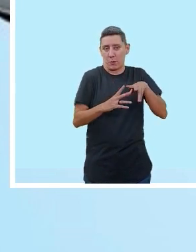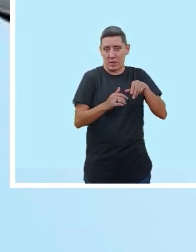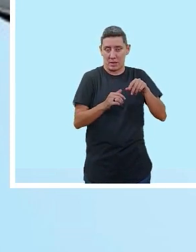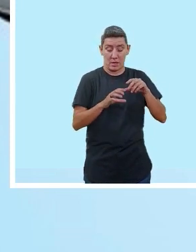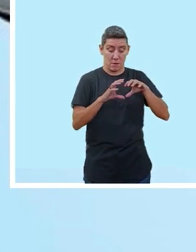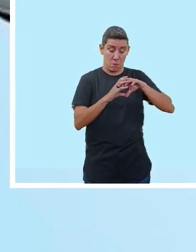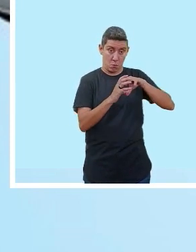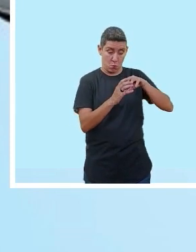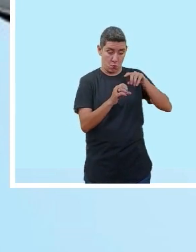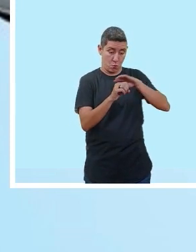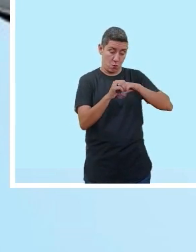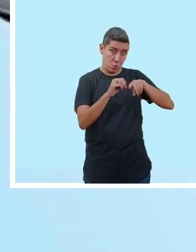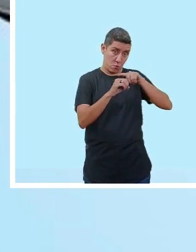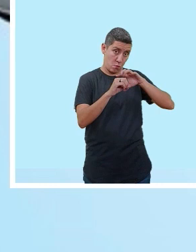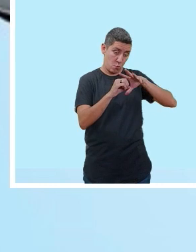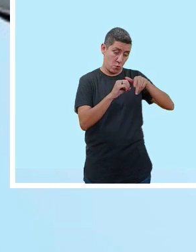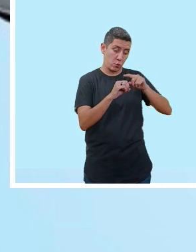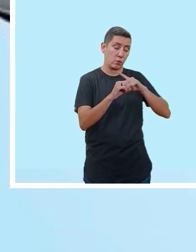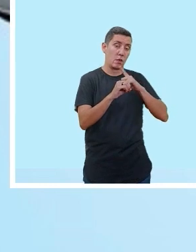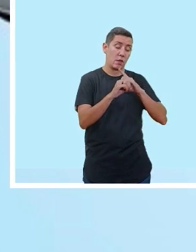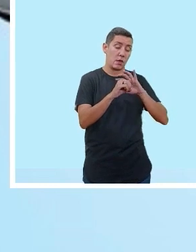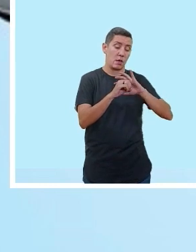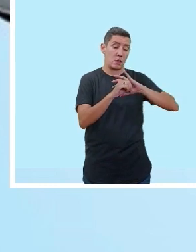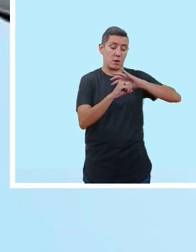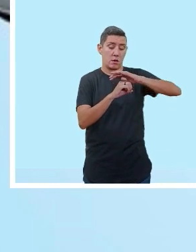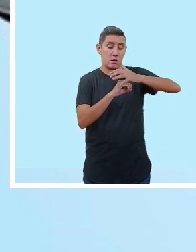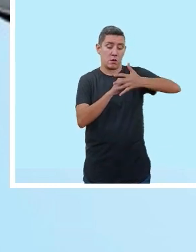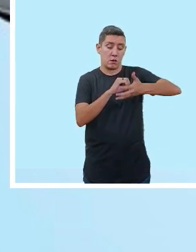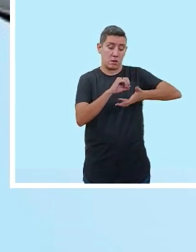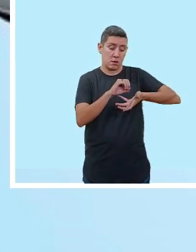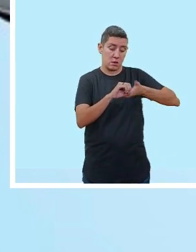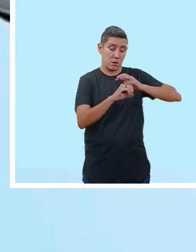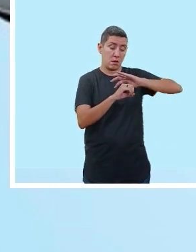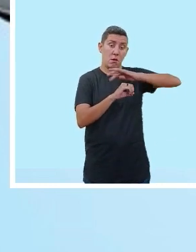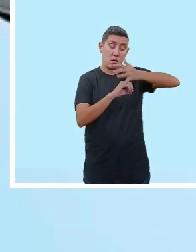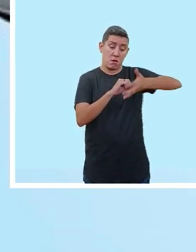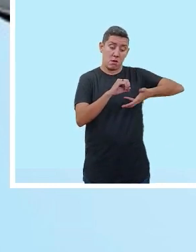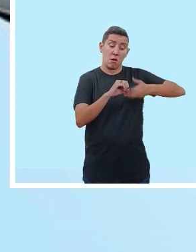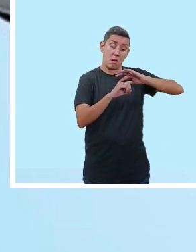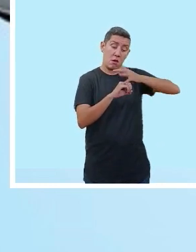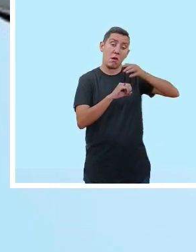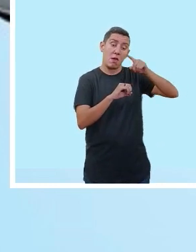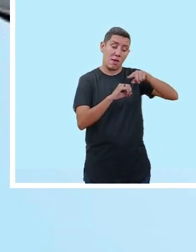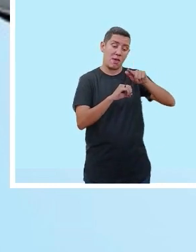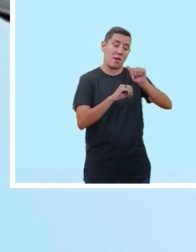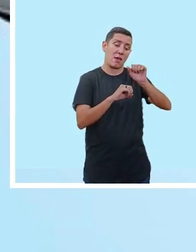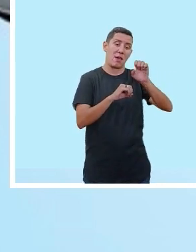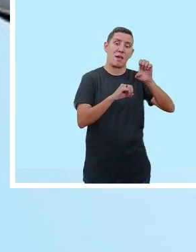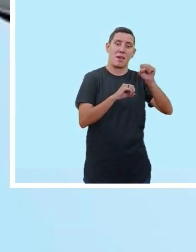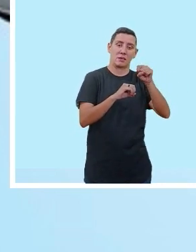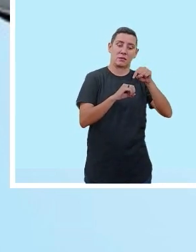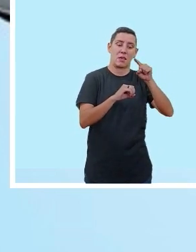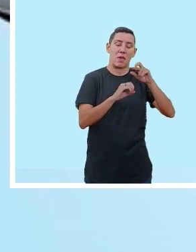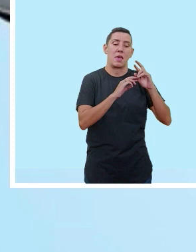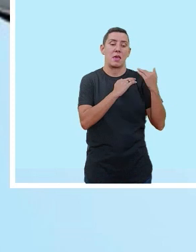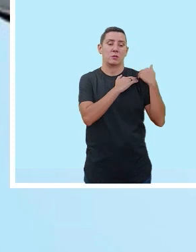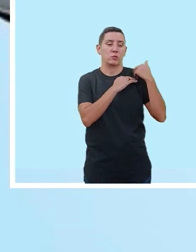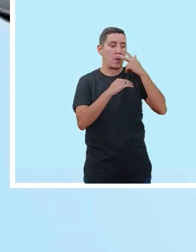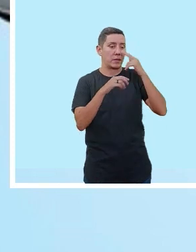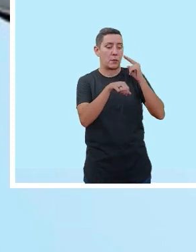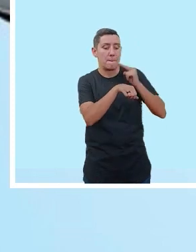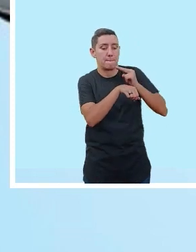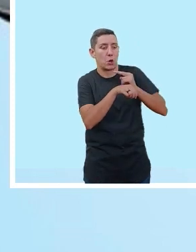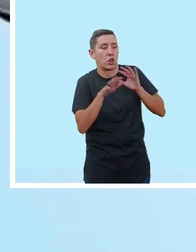estão presentes na atmosfera são os responsáveis por reterem parte desse calor. Então, assim, o efeito estufa ele é uma